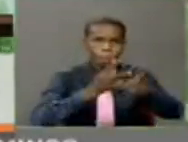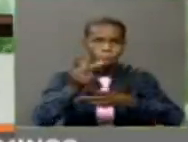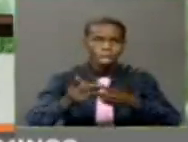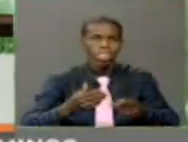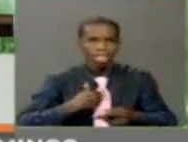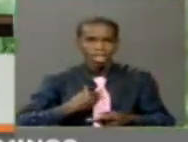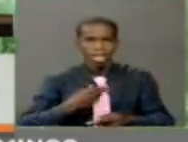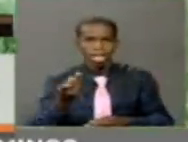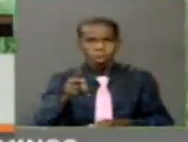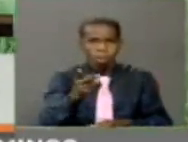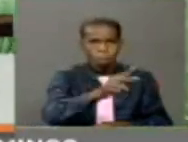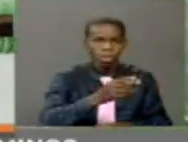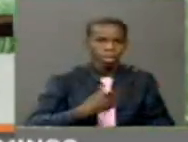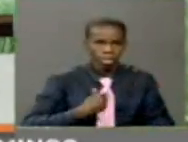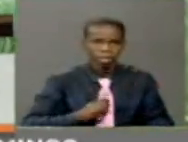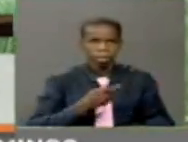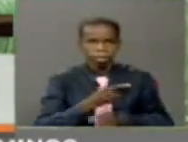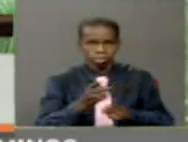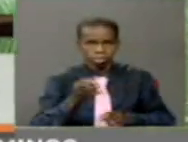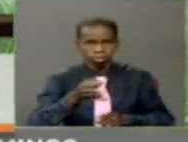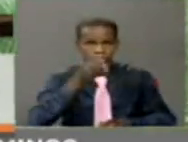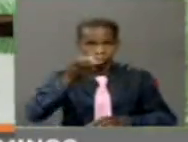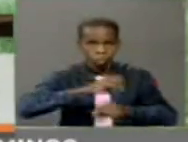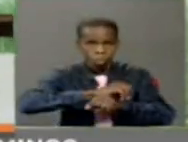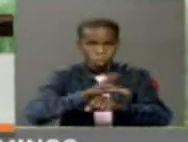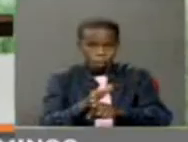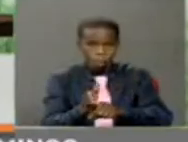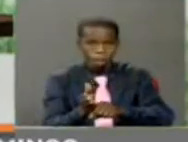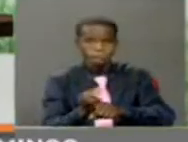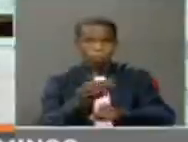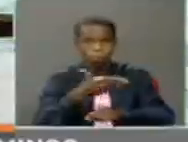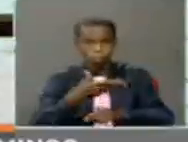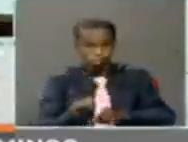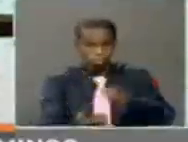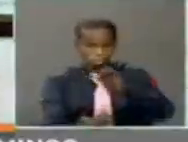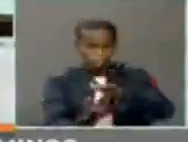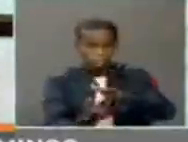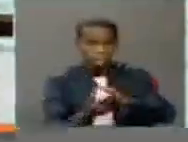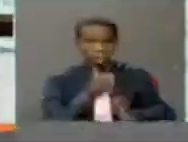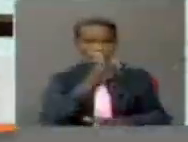imagináveis que, depois da pandemia da Covid-19, pode constar do seu roteiro